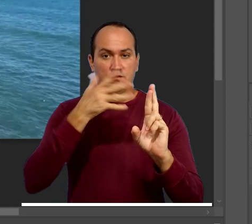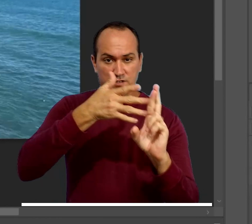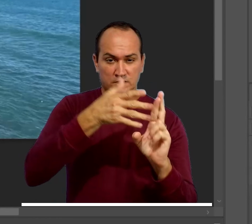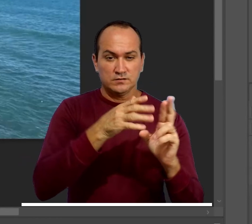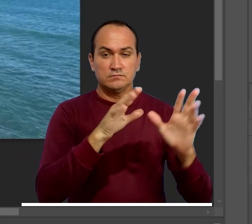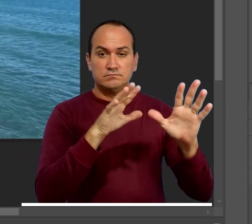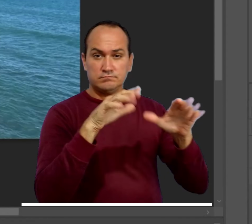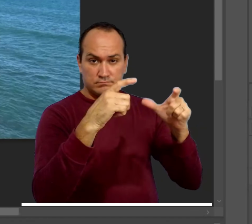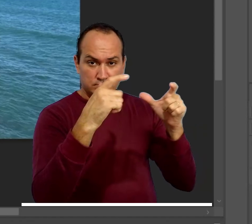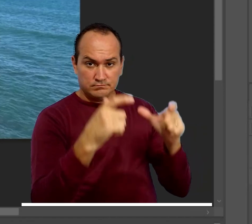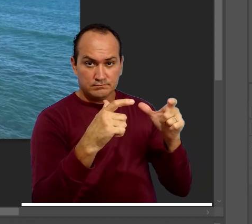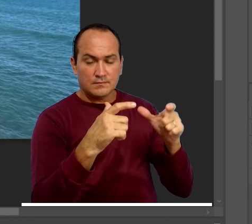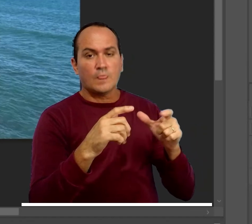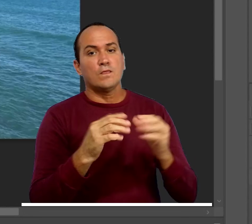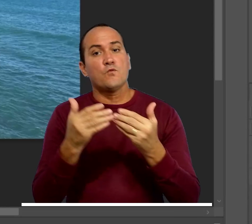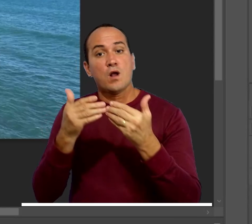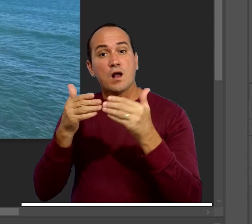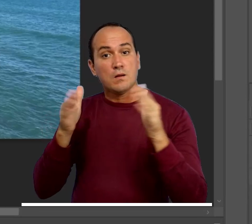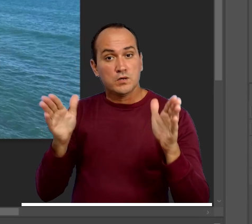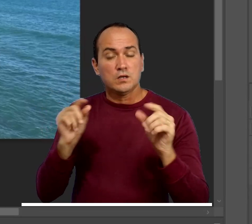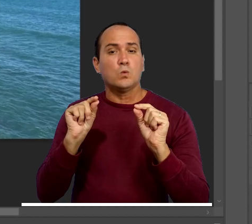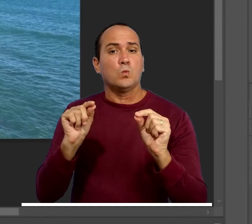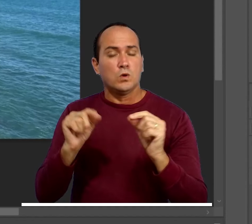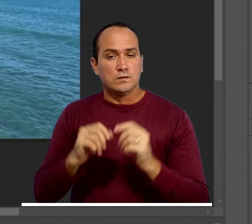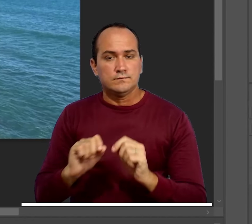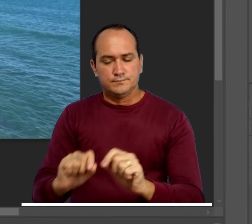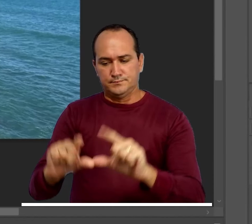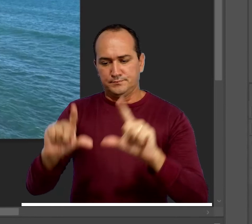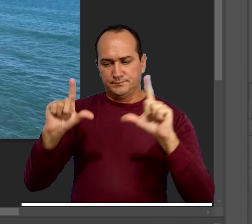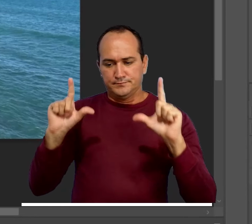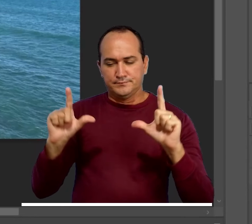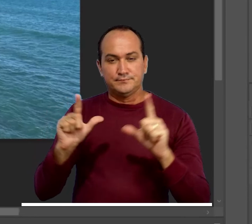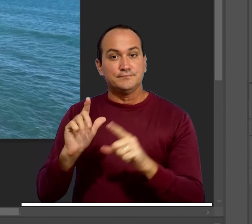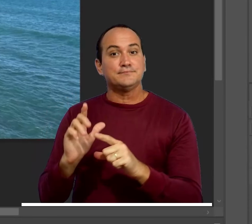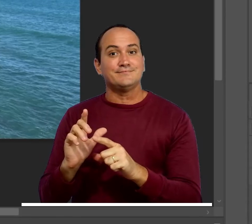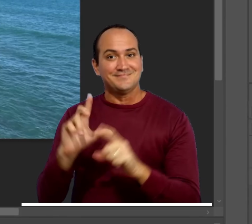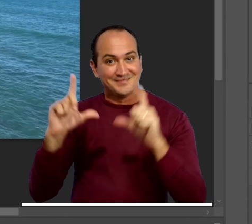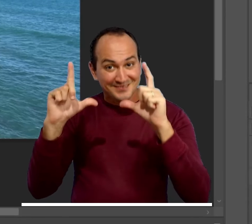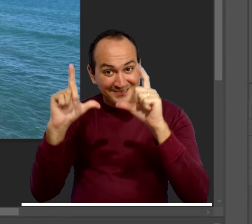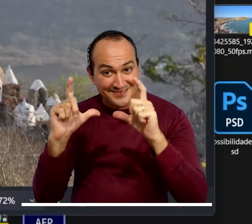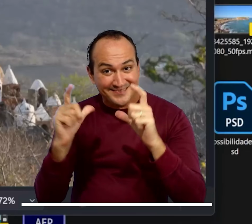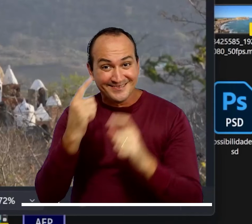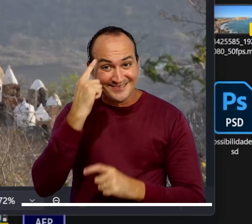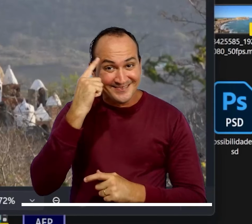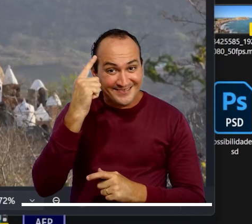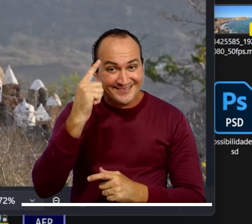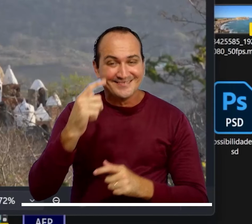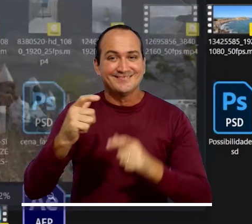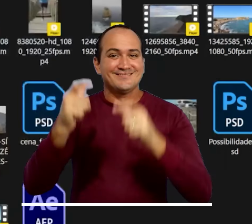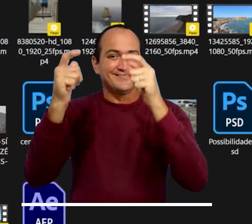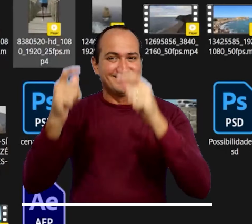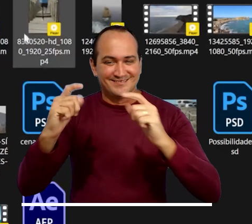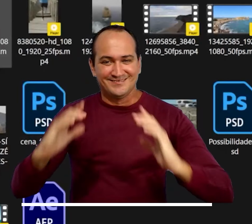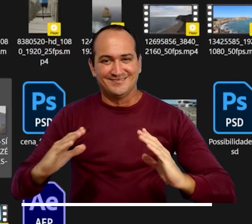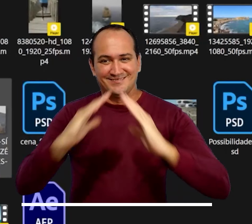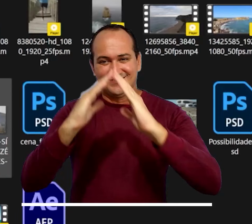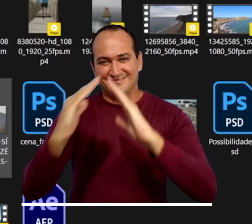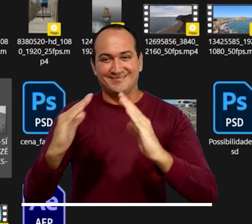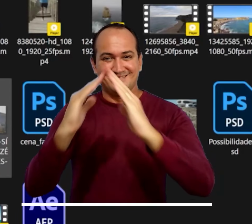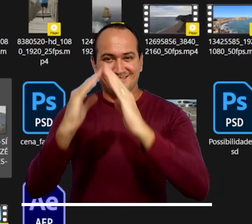referência e aí eu vou abrir também aquela imagem do castelo que eu tenho aqui. Então eu vou puxar essa imagem aqui